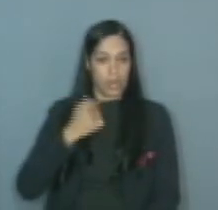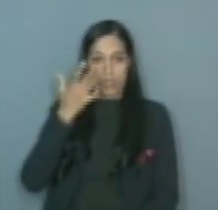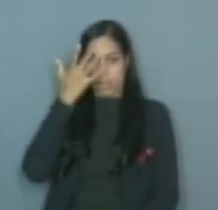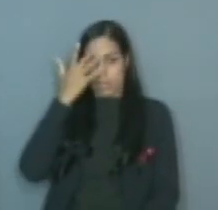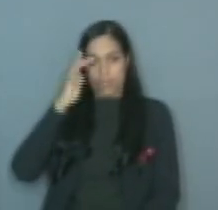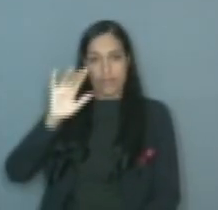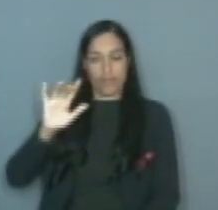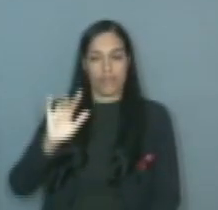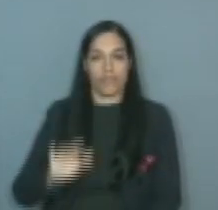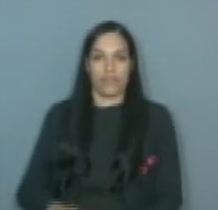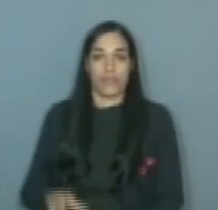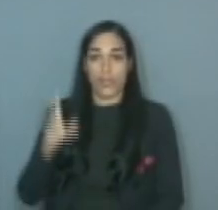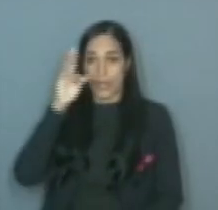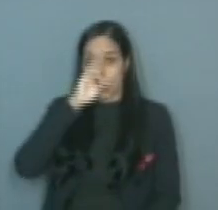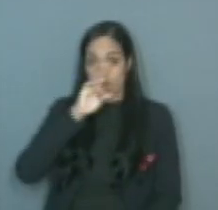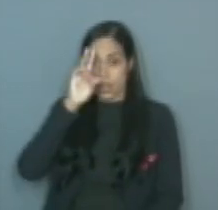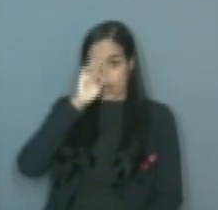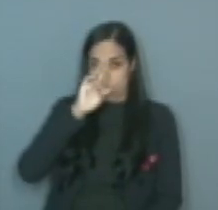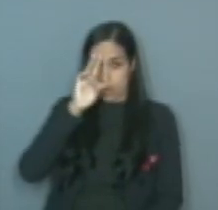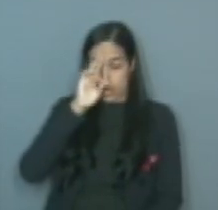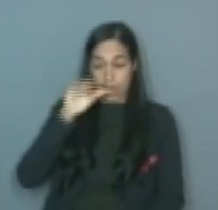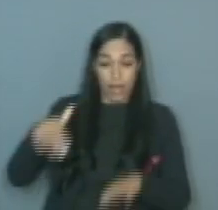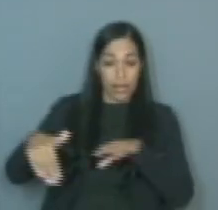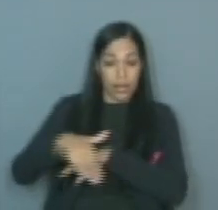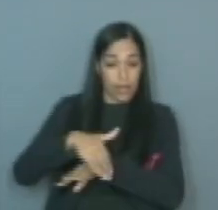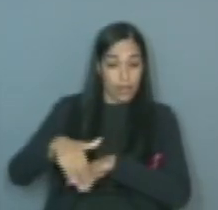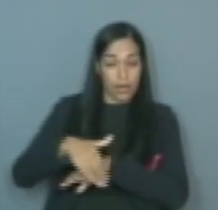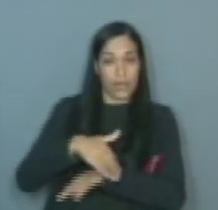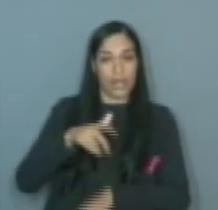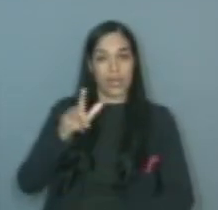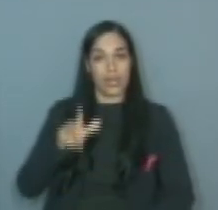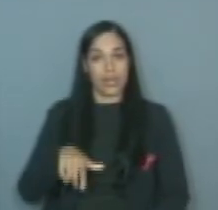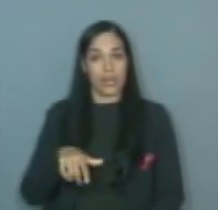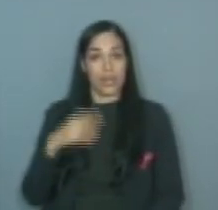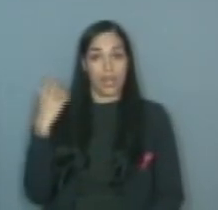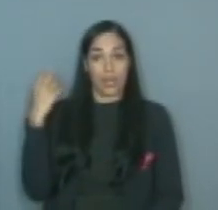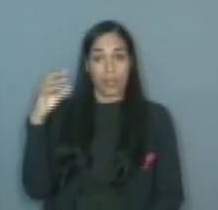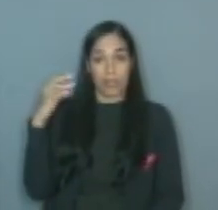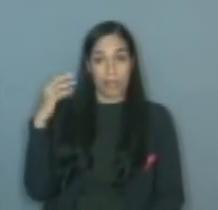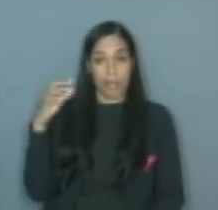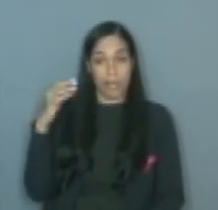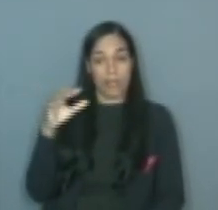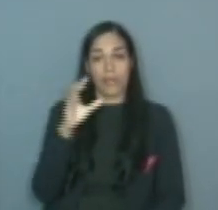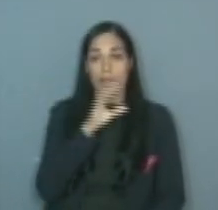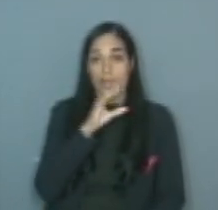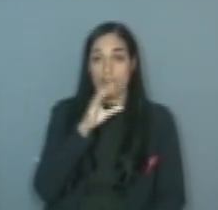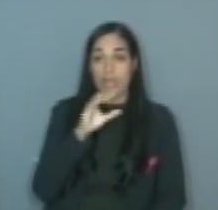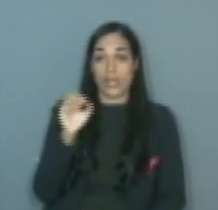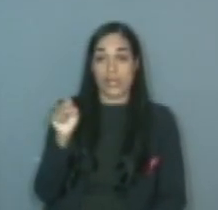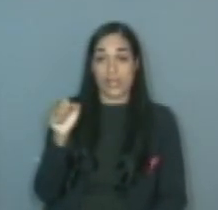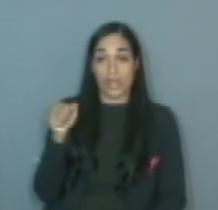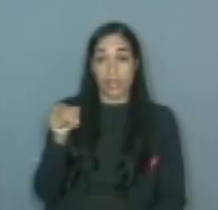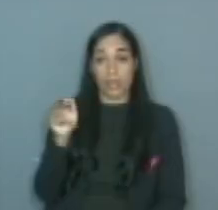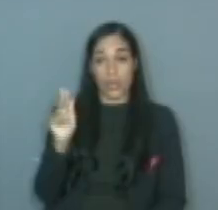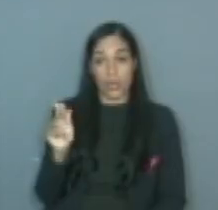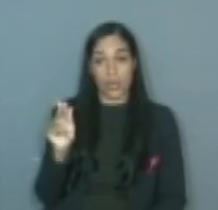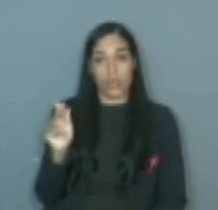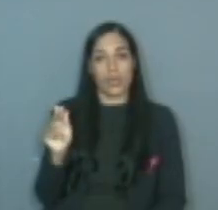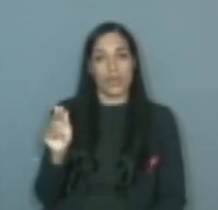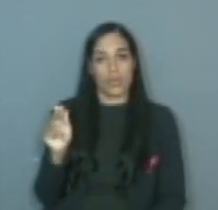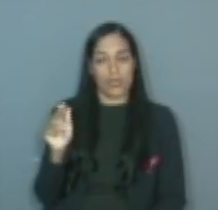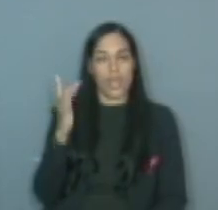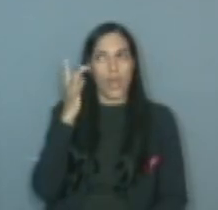Então, só para lembrar, aquela rua que a ambulância do SAMU atolou, acho que foi em junho isso, salvo